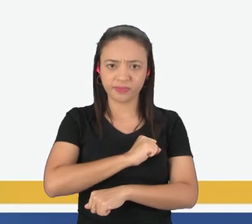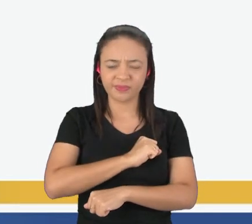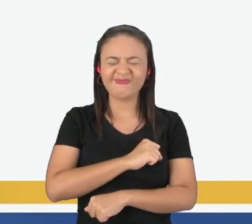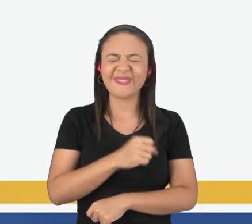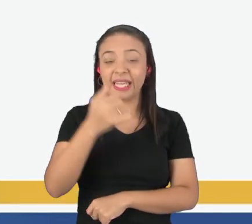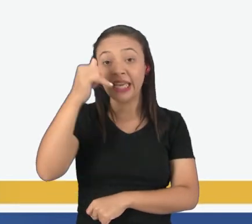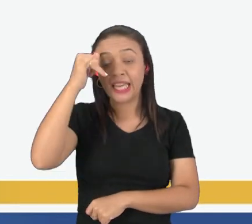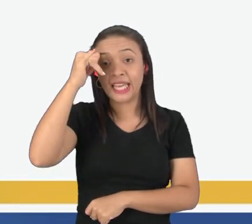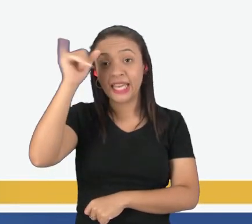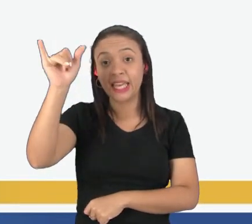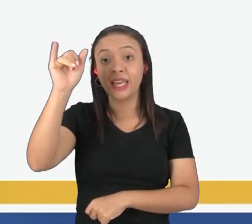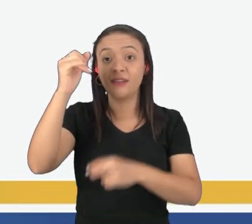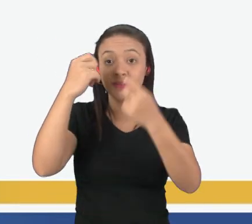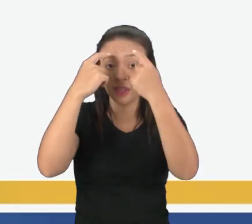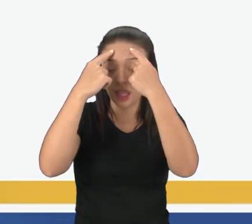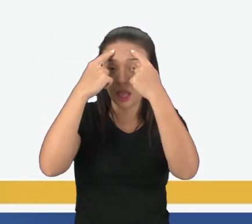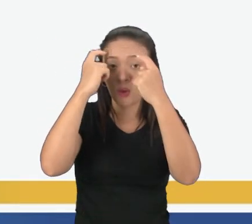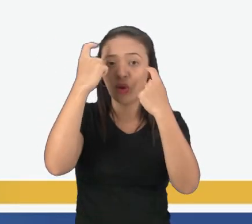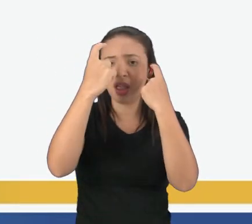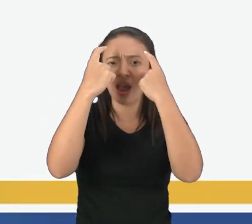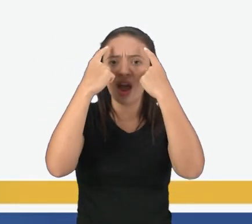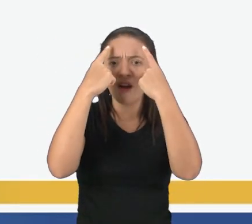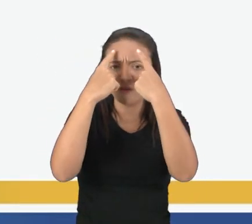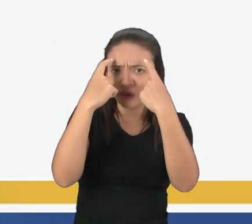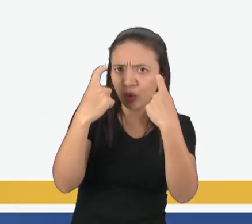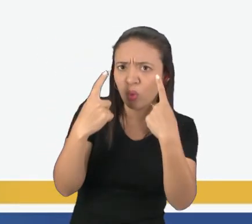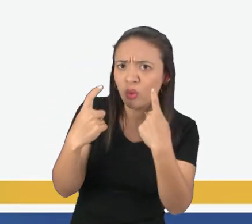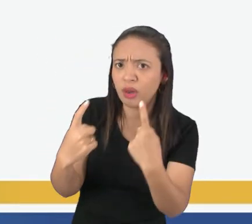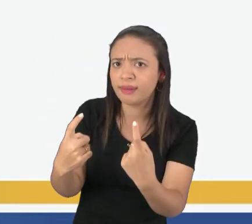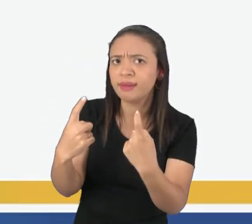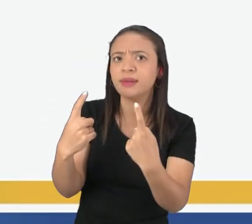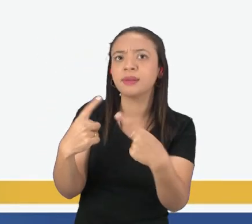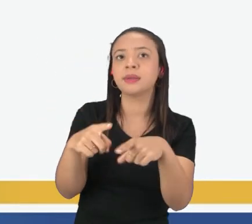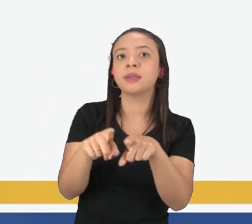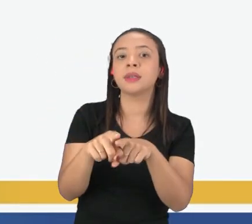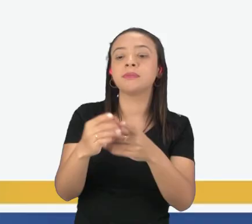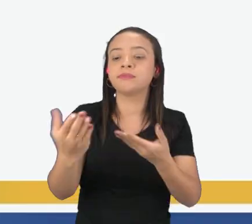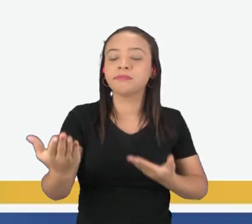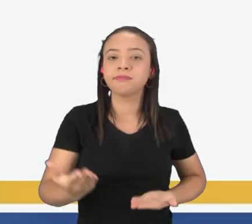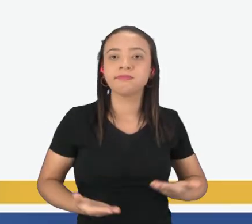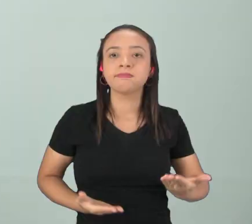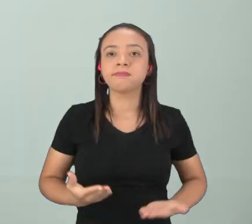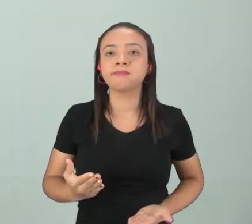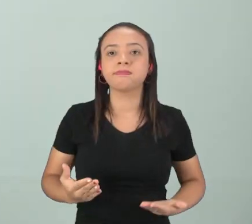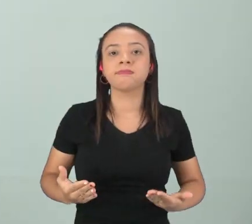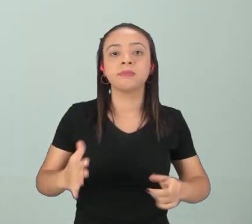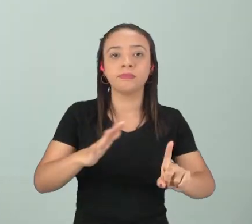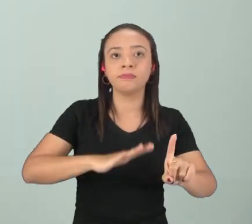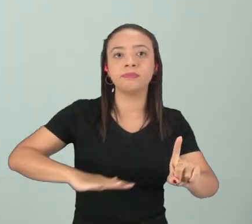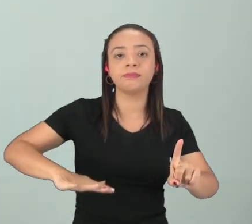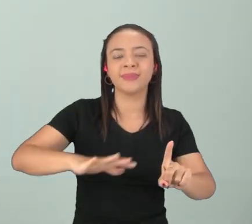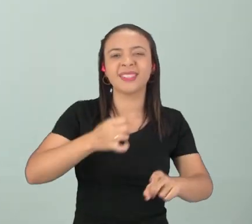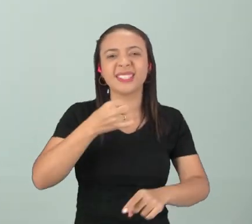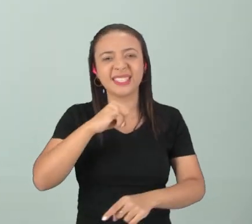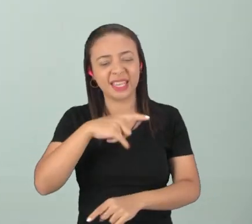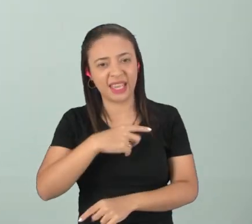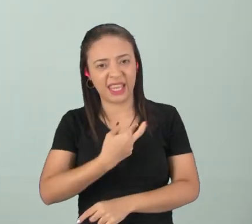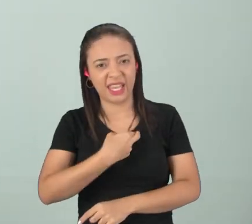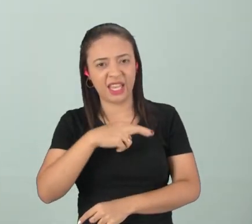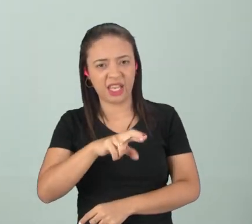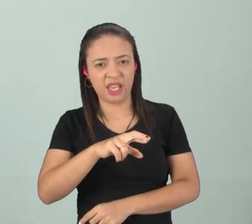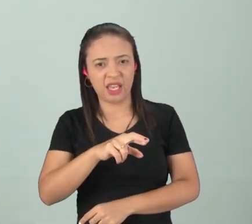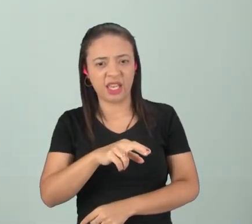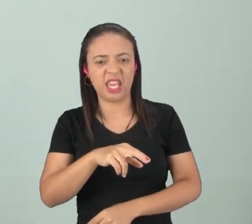da não violência, do serviço ao outro. Se você conhece alguma religião que não prega o amor, ou